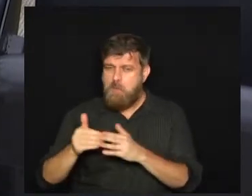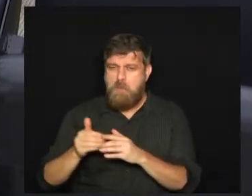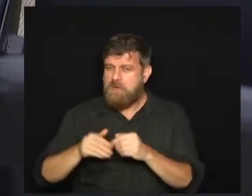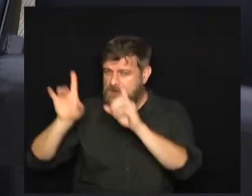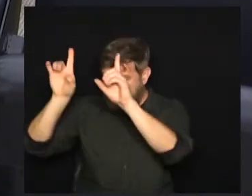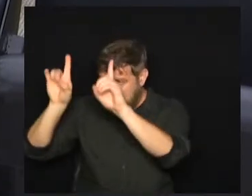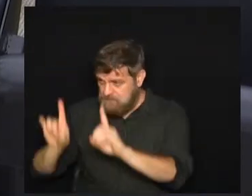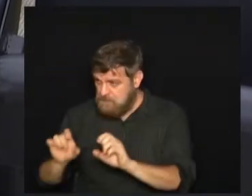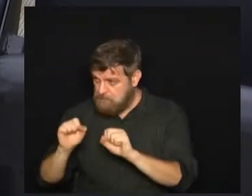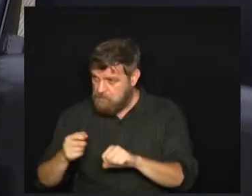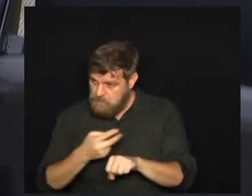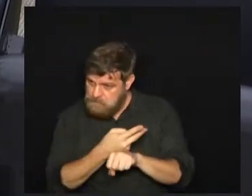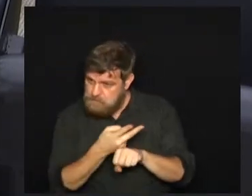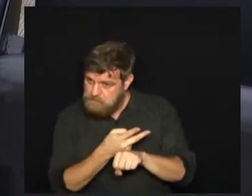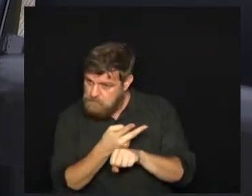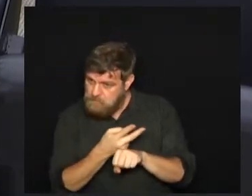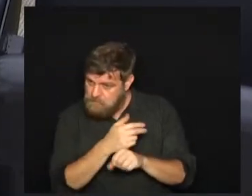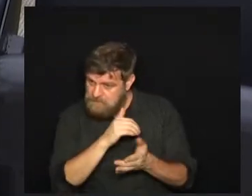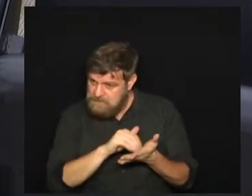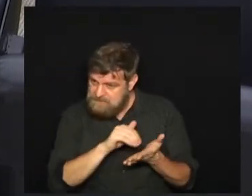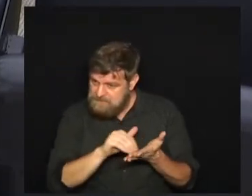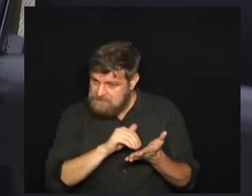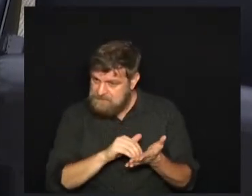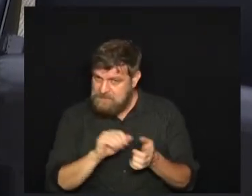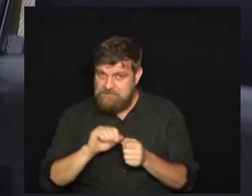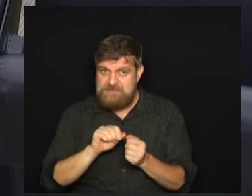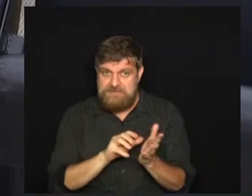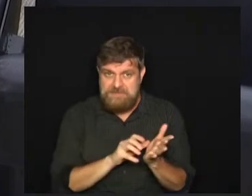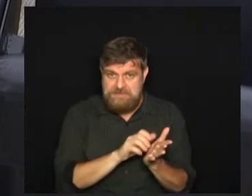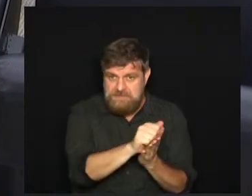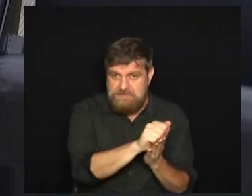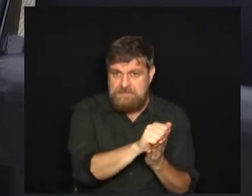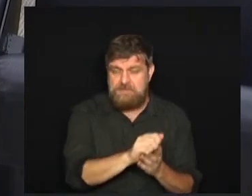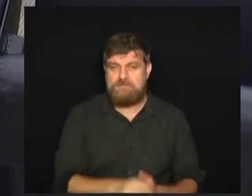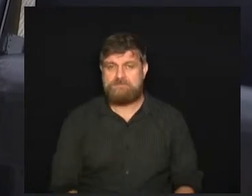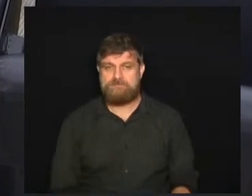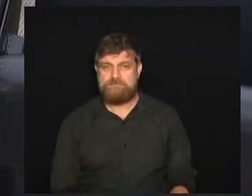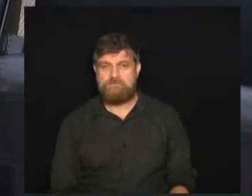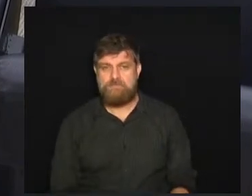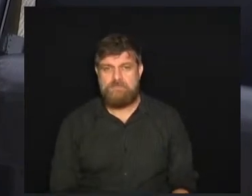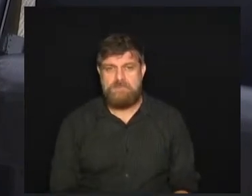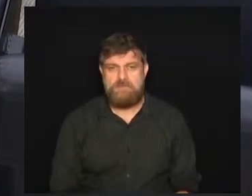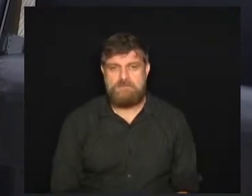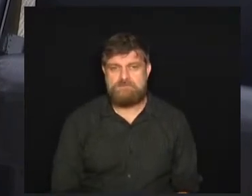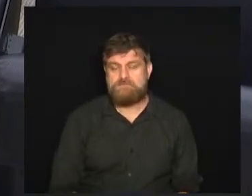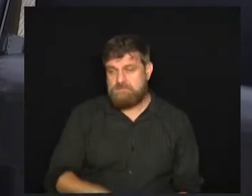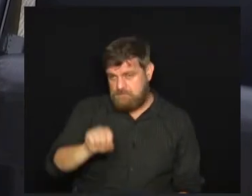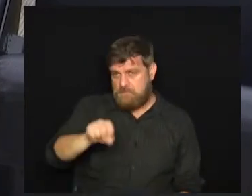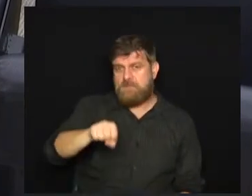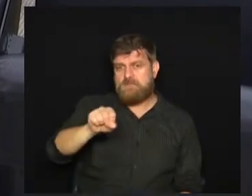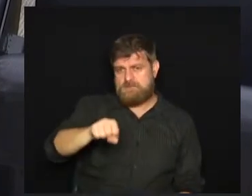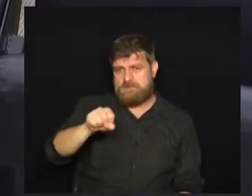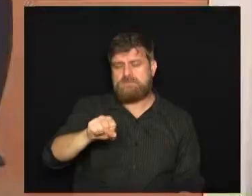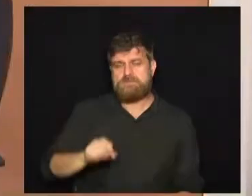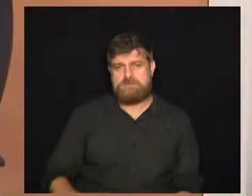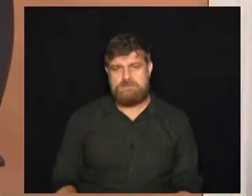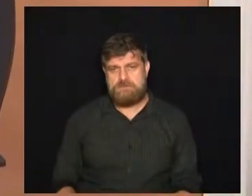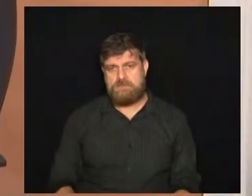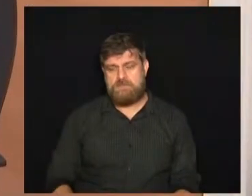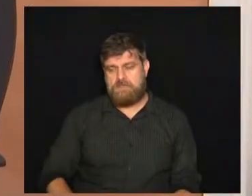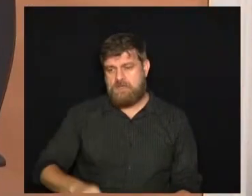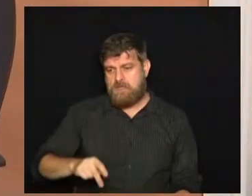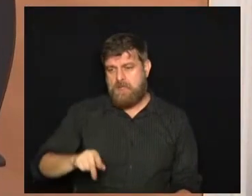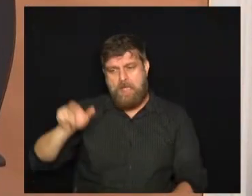possa procurar a secretaria para se cadastrar nessas vagas? Sim, Sheila, qualquer pessoa